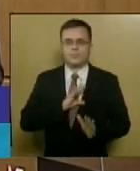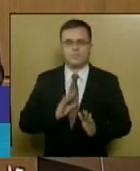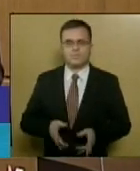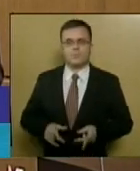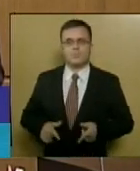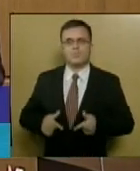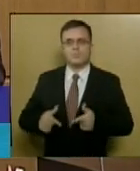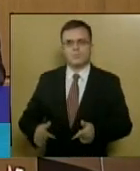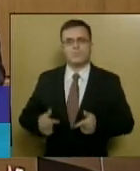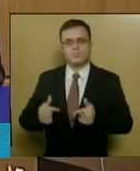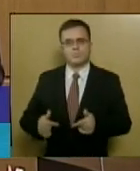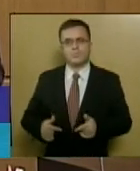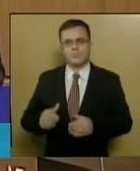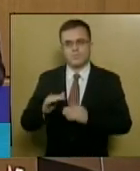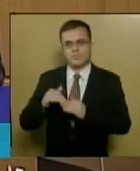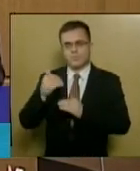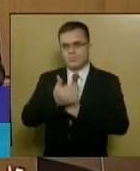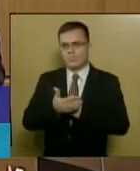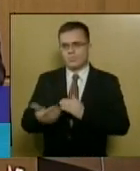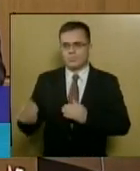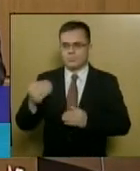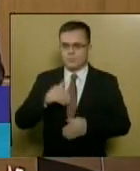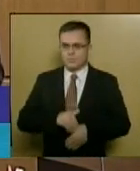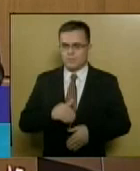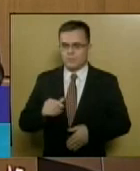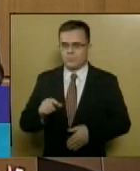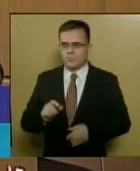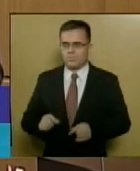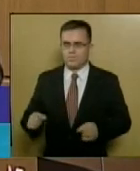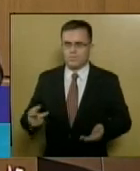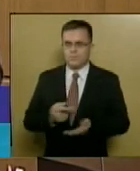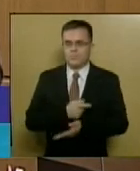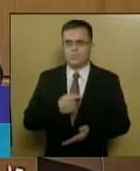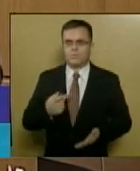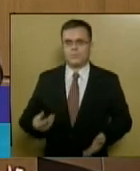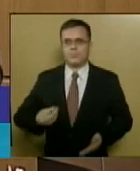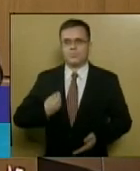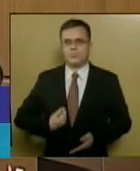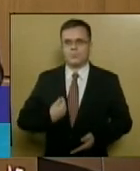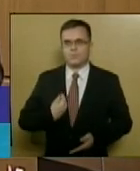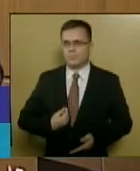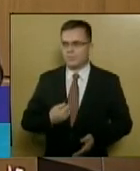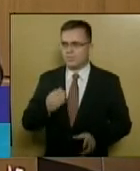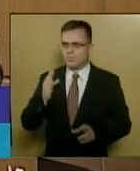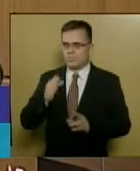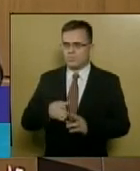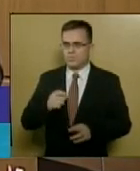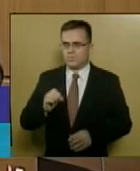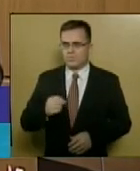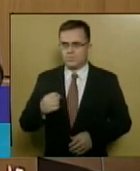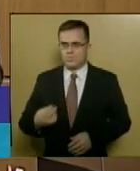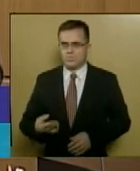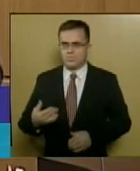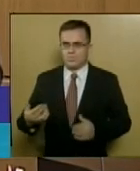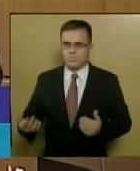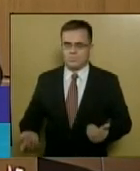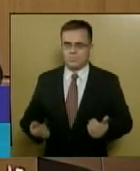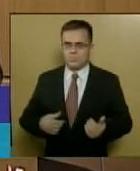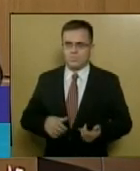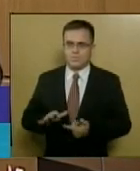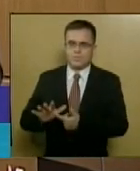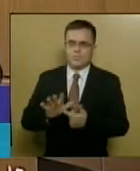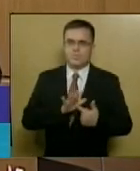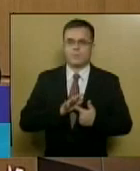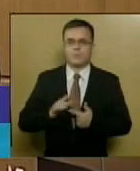contra inimigos estrangeiros, seja através de sua participação direta, seja através de seu elemento